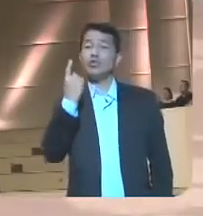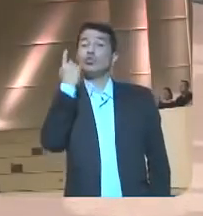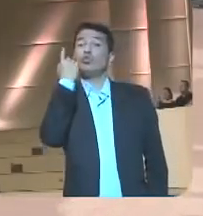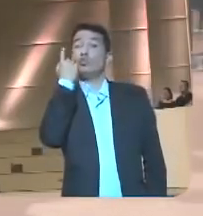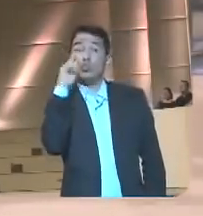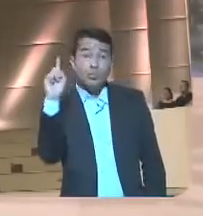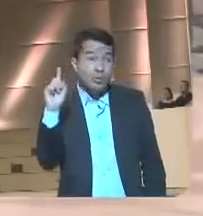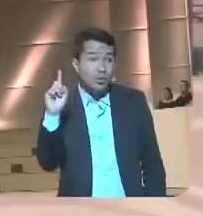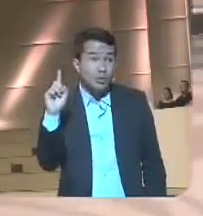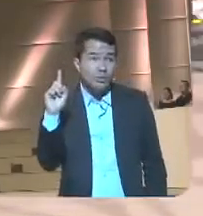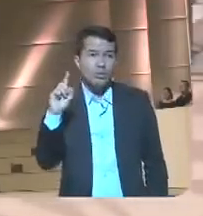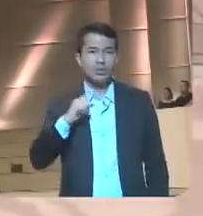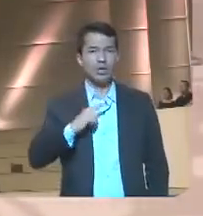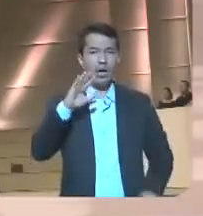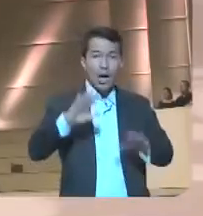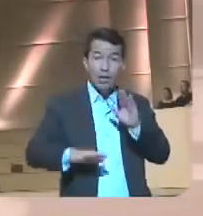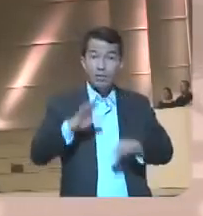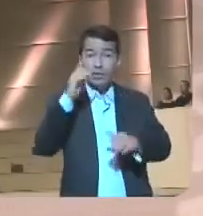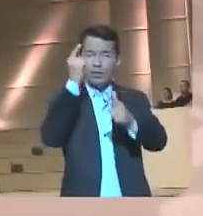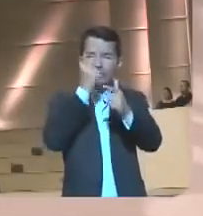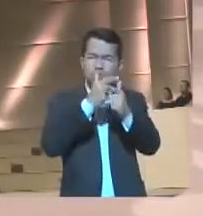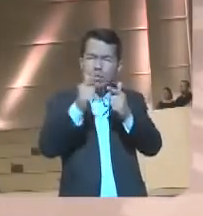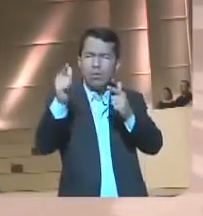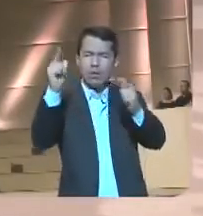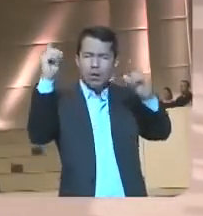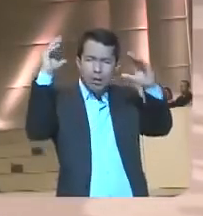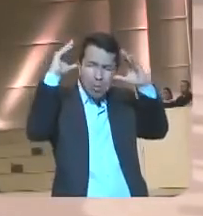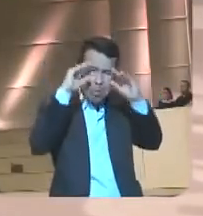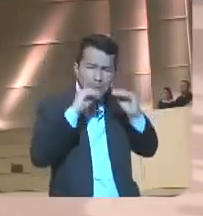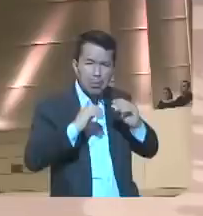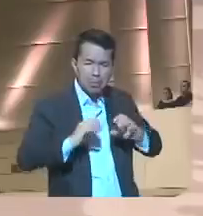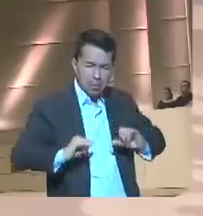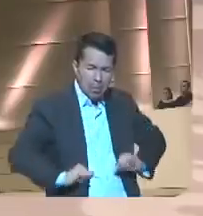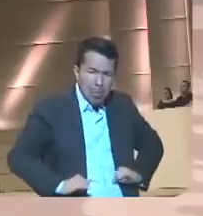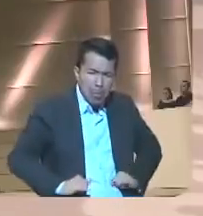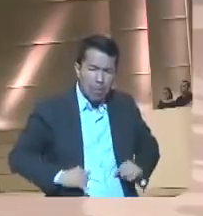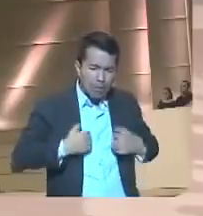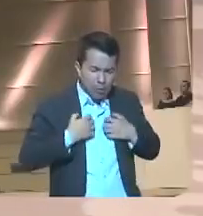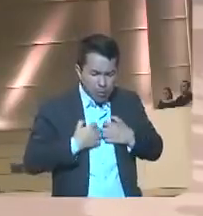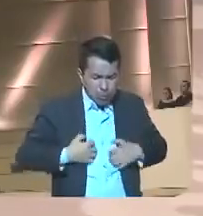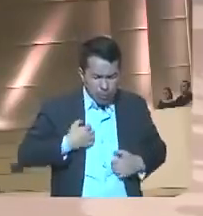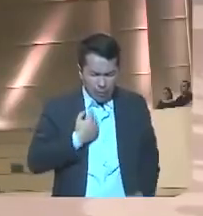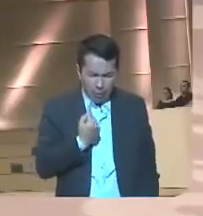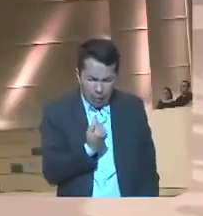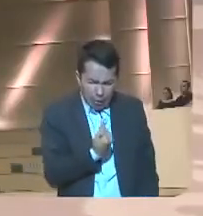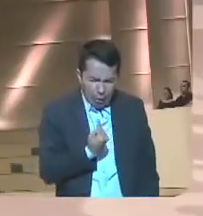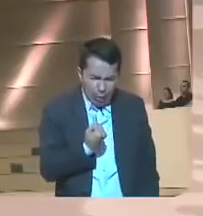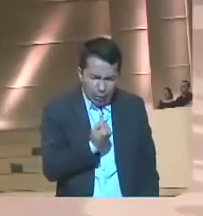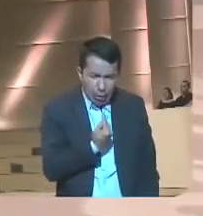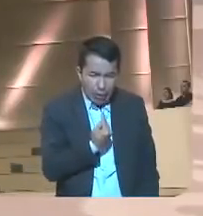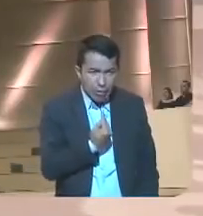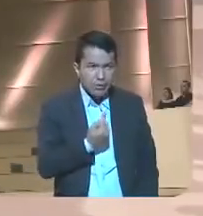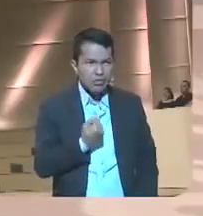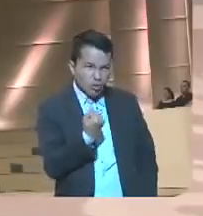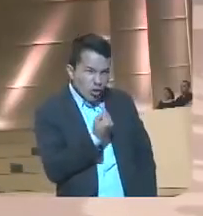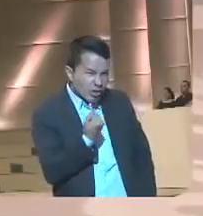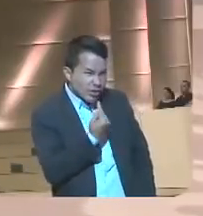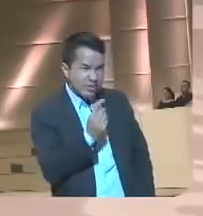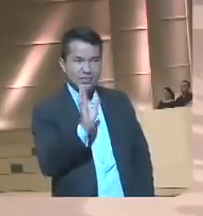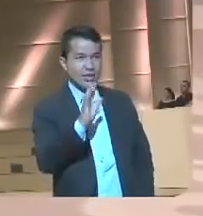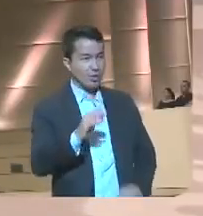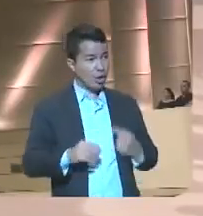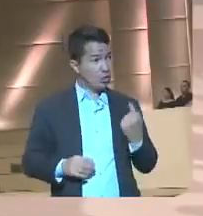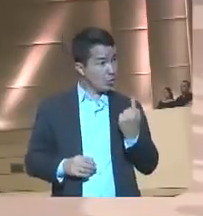na noite escura ele está lá e aí que distribui a minha